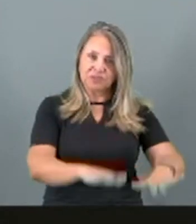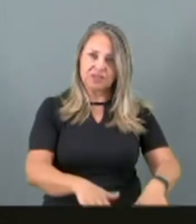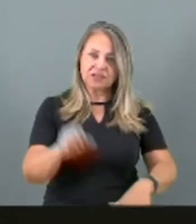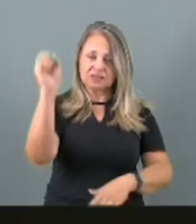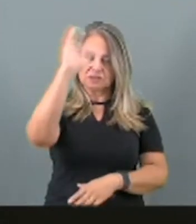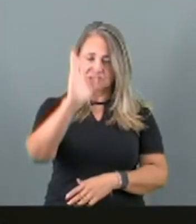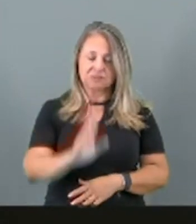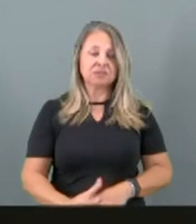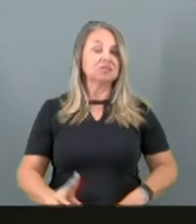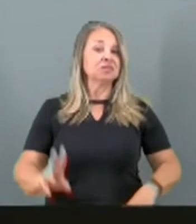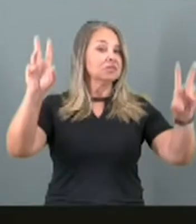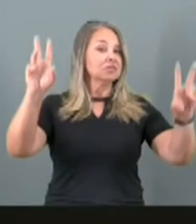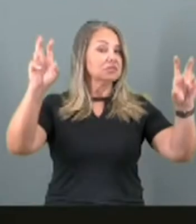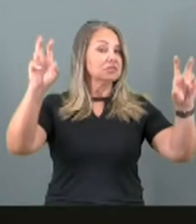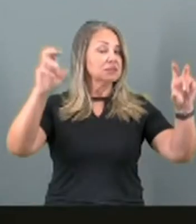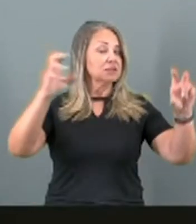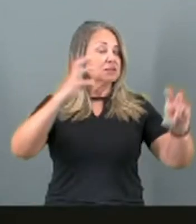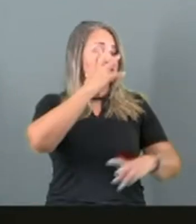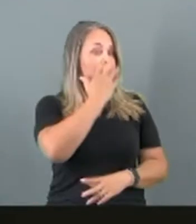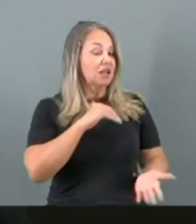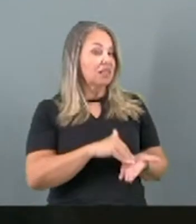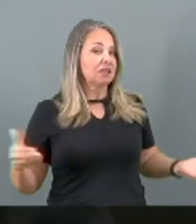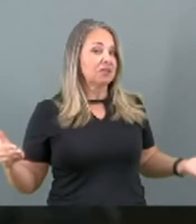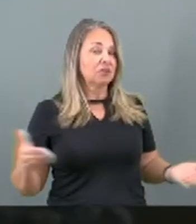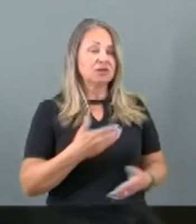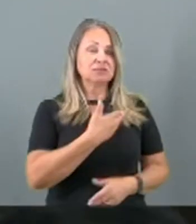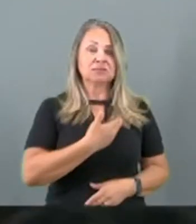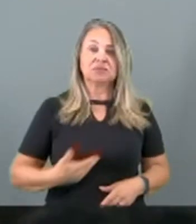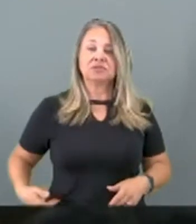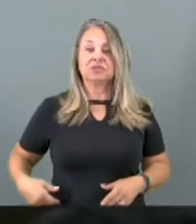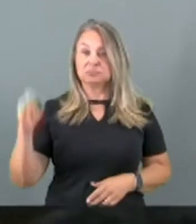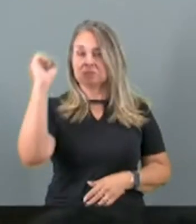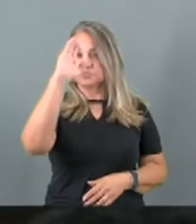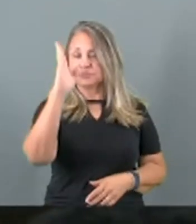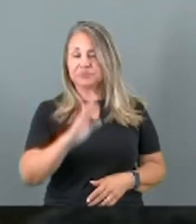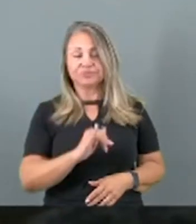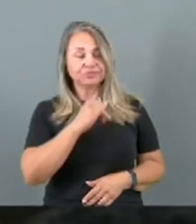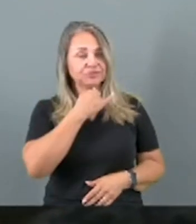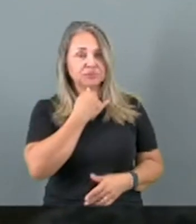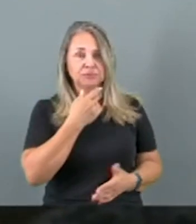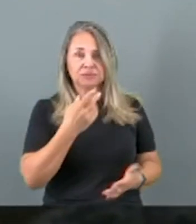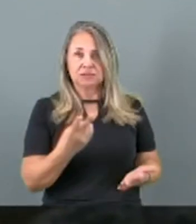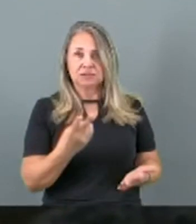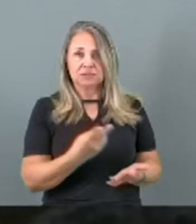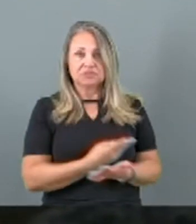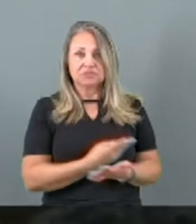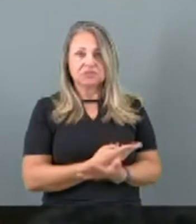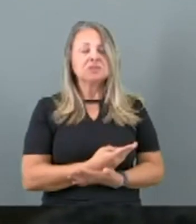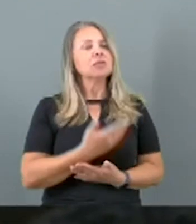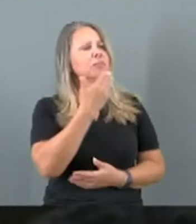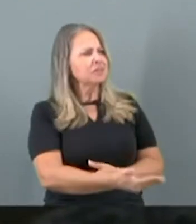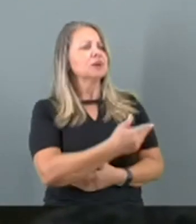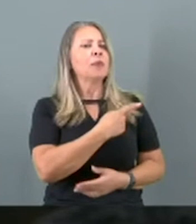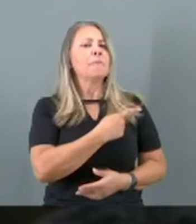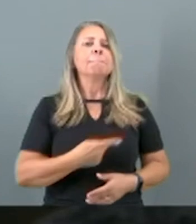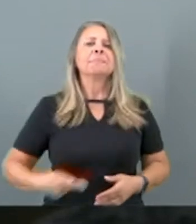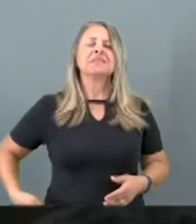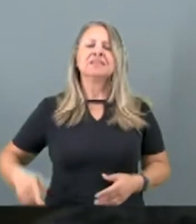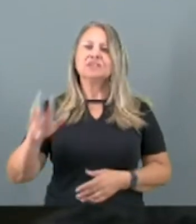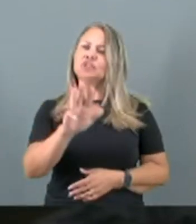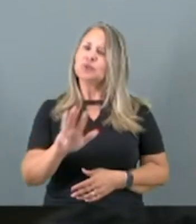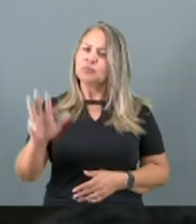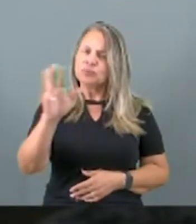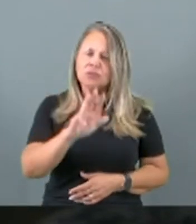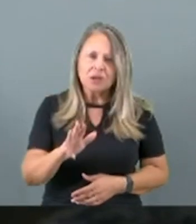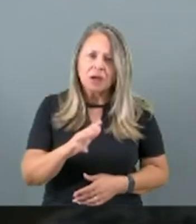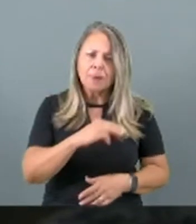seríssimas que até agora o o governo brasileiro infelizmente não tomou presidente Lula minist dade deu